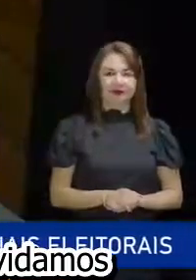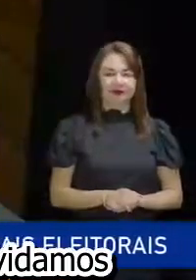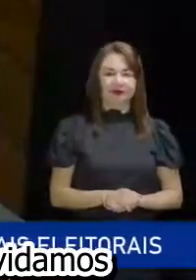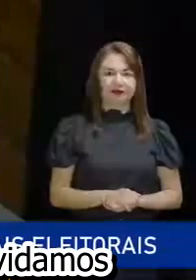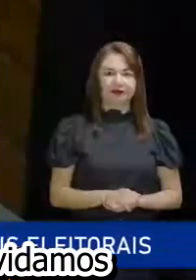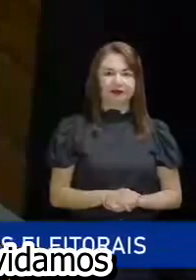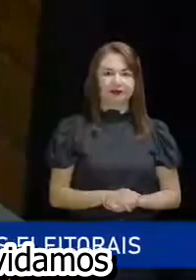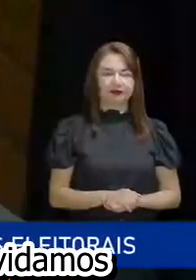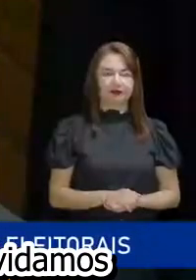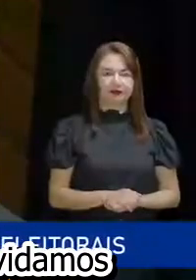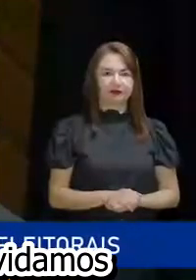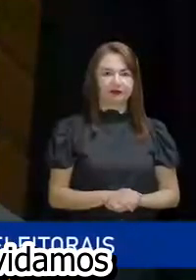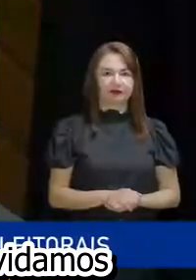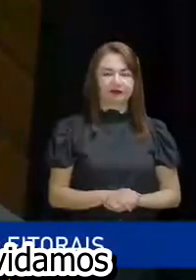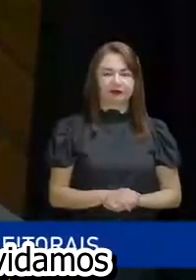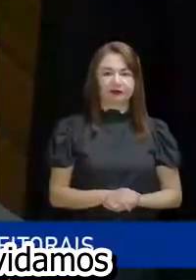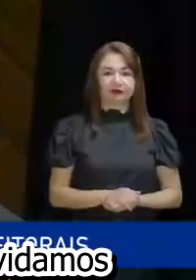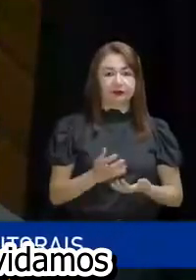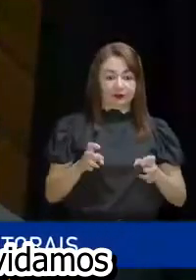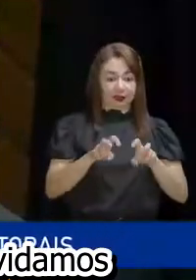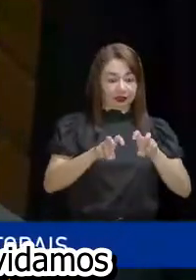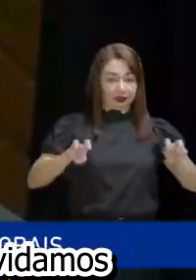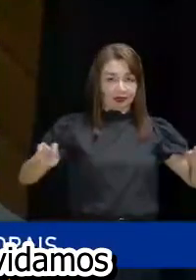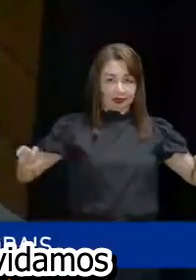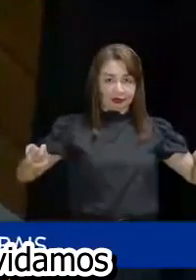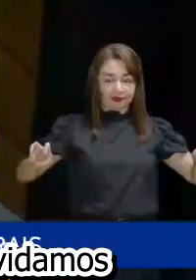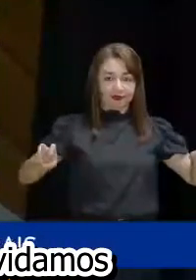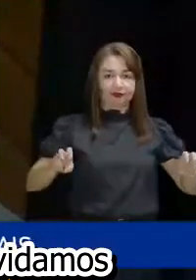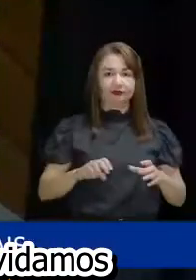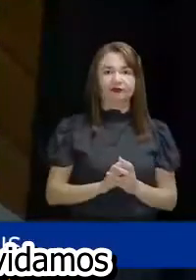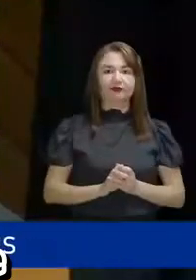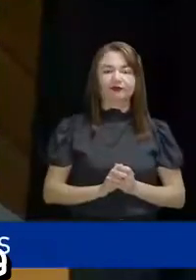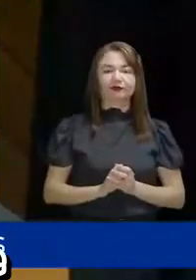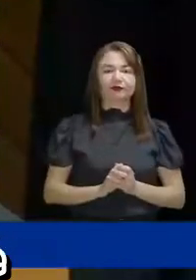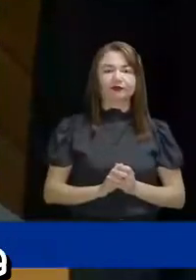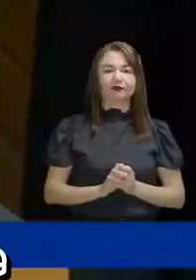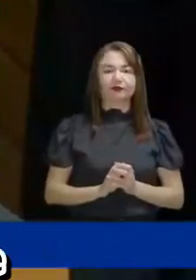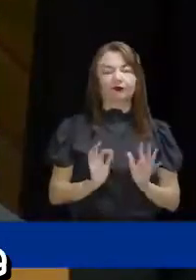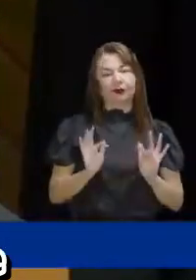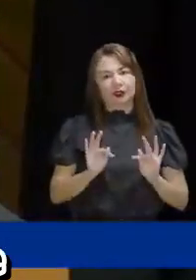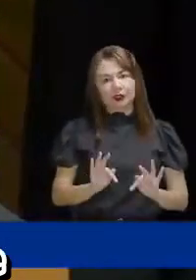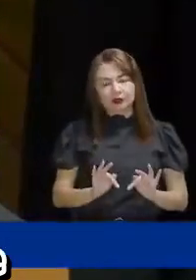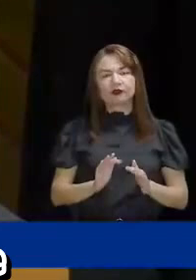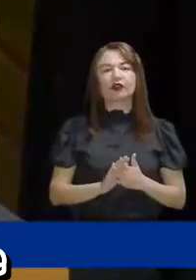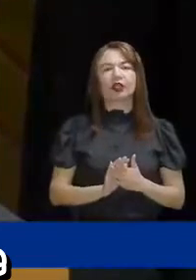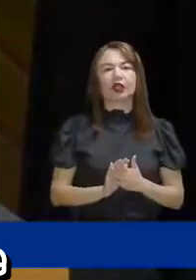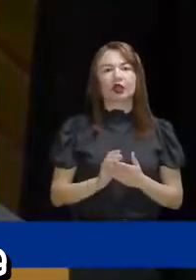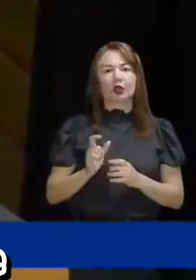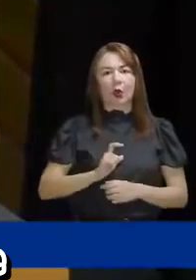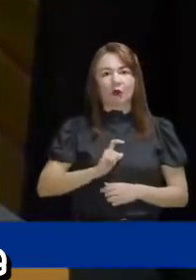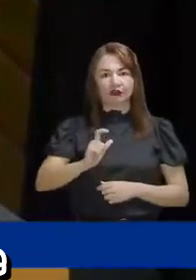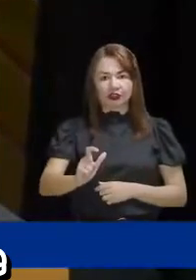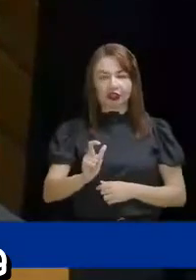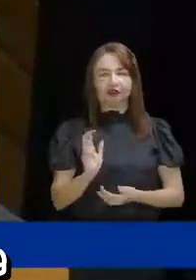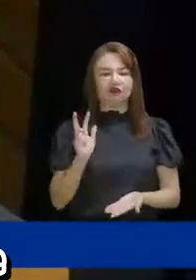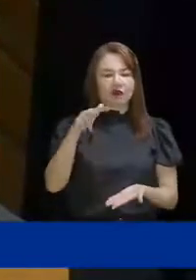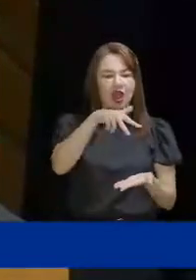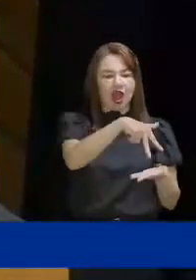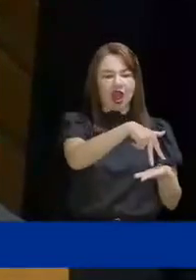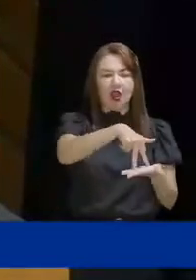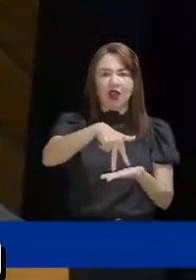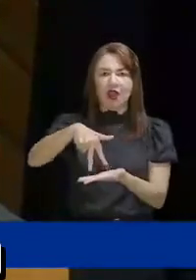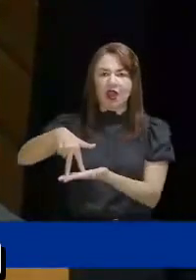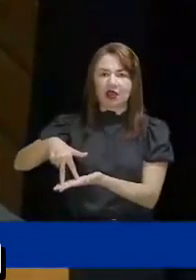Neste momento, a mesa de honra será desfeita e convidamos as autoridades para que se desloquem à